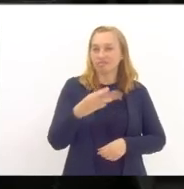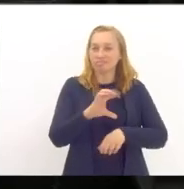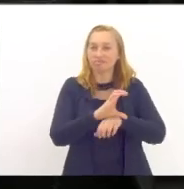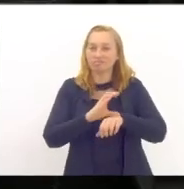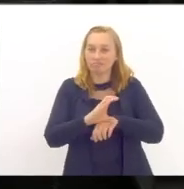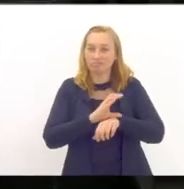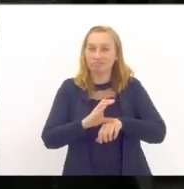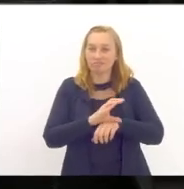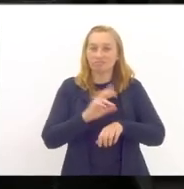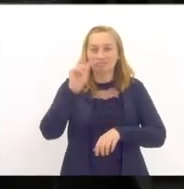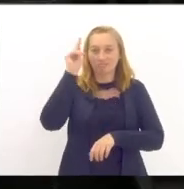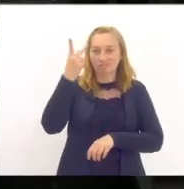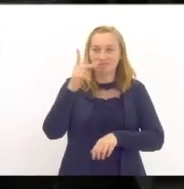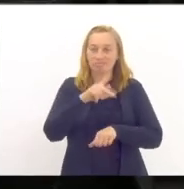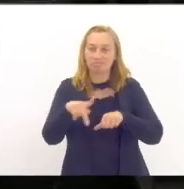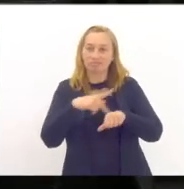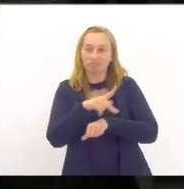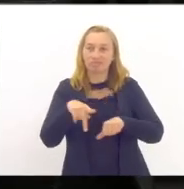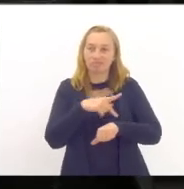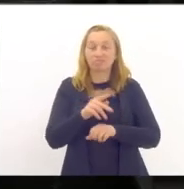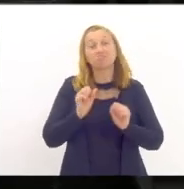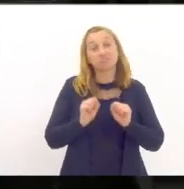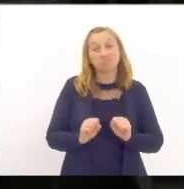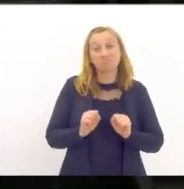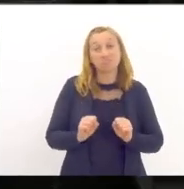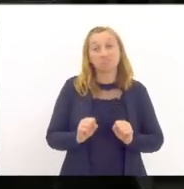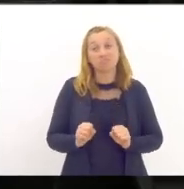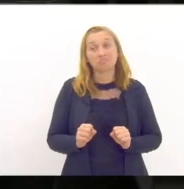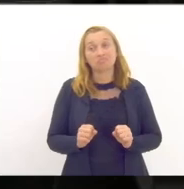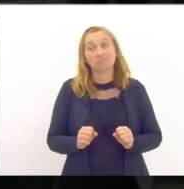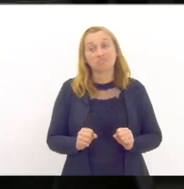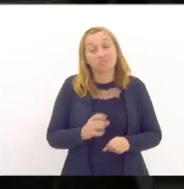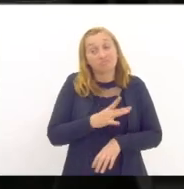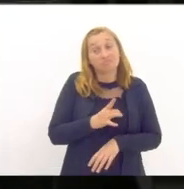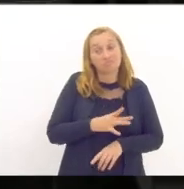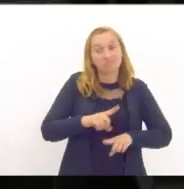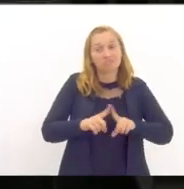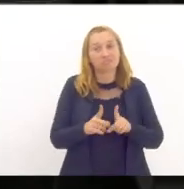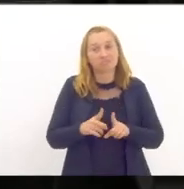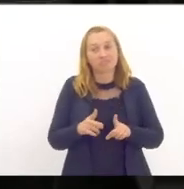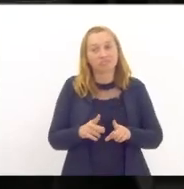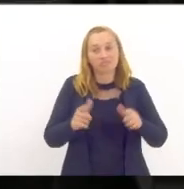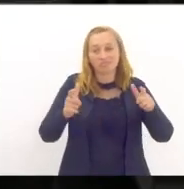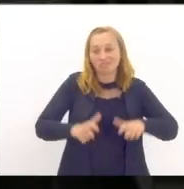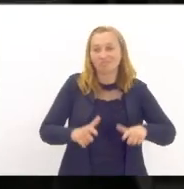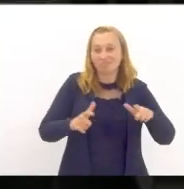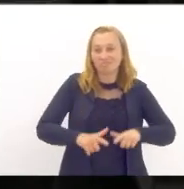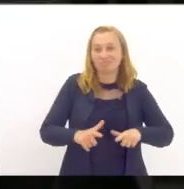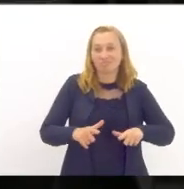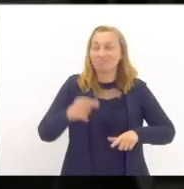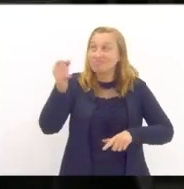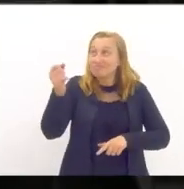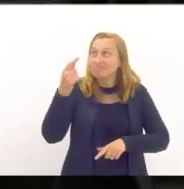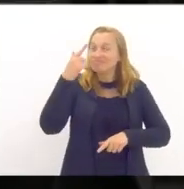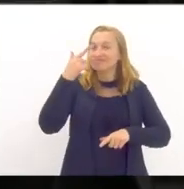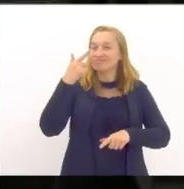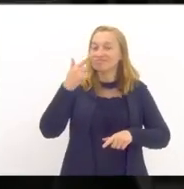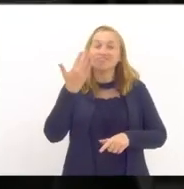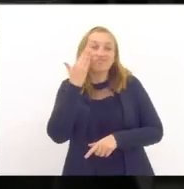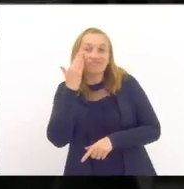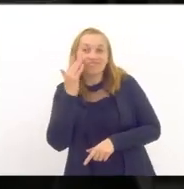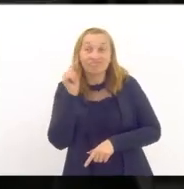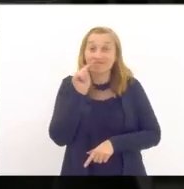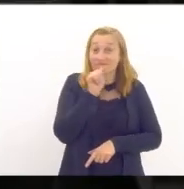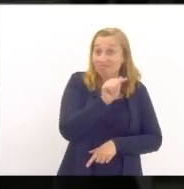constituições da história desse país. Eu poderia ter me intimidado, mas os ares daquele local me inspiraram. Eu entendi